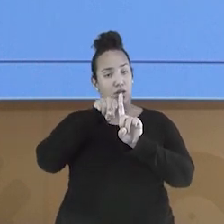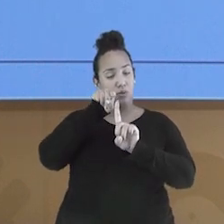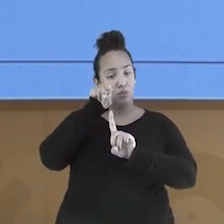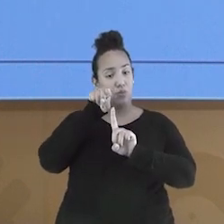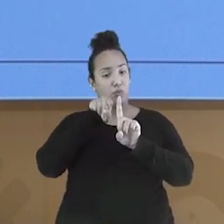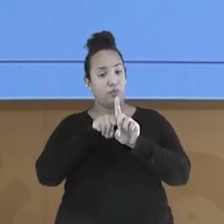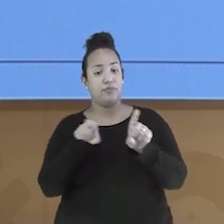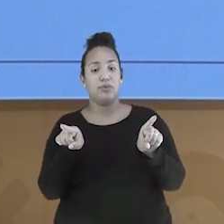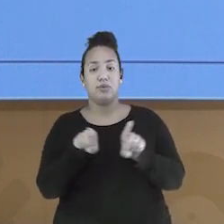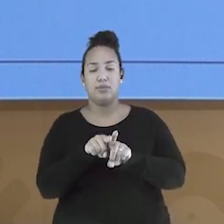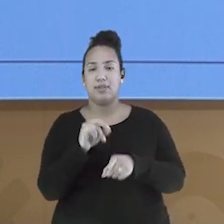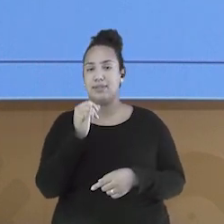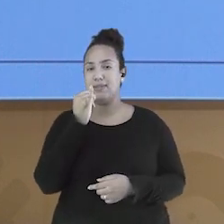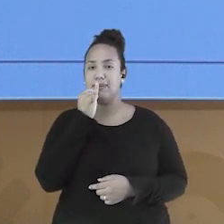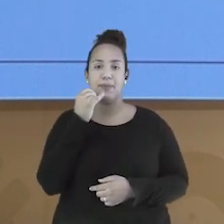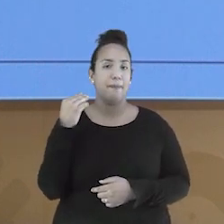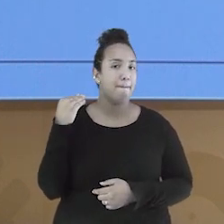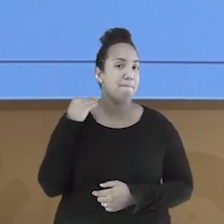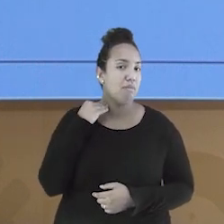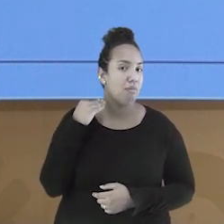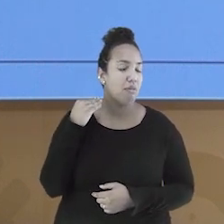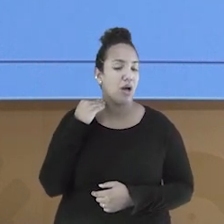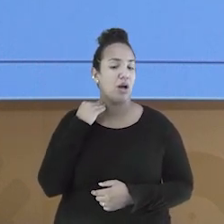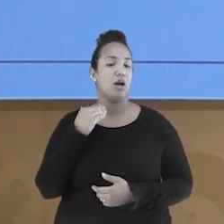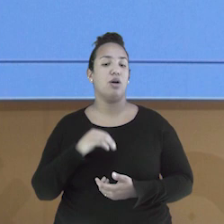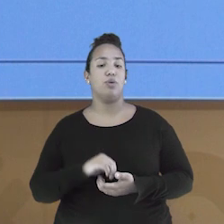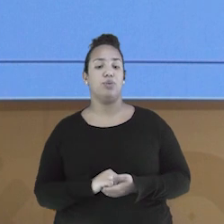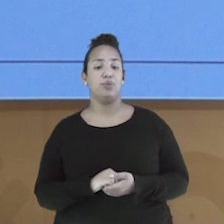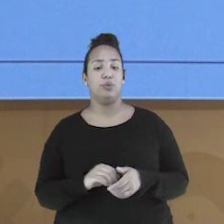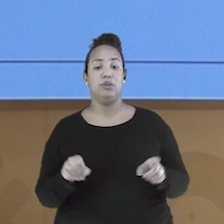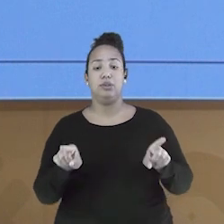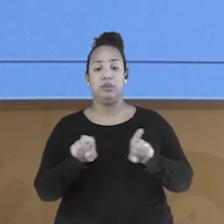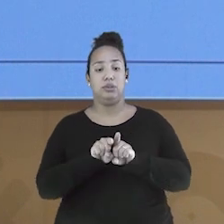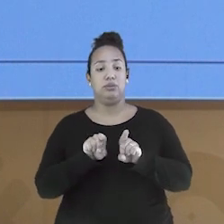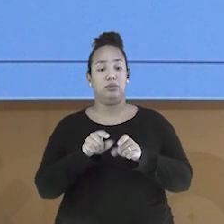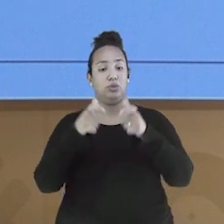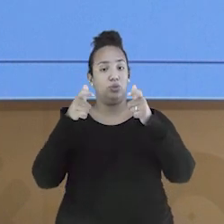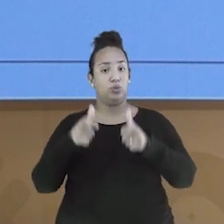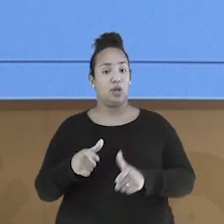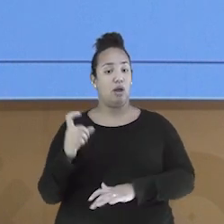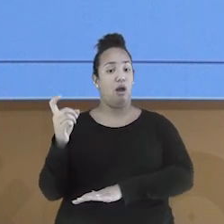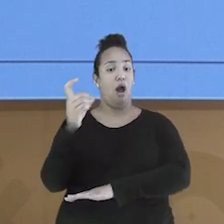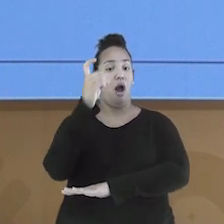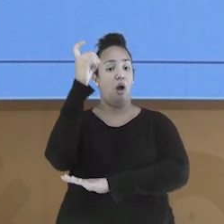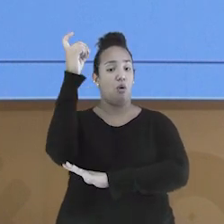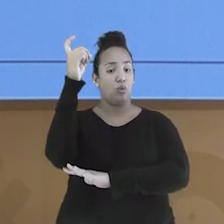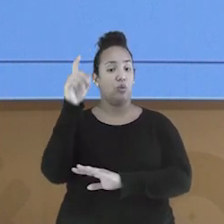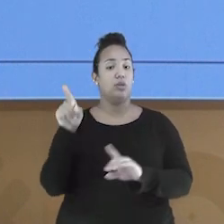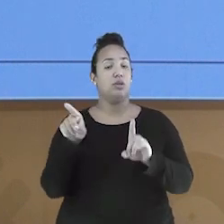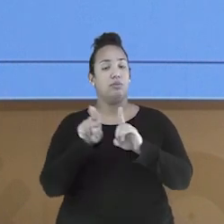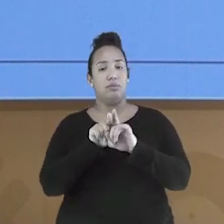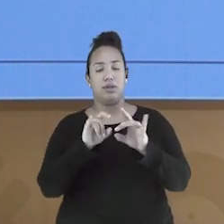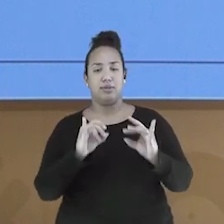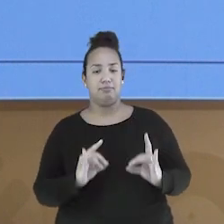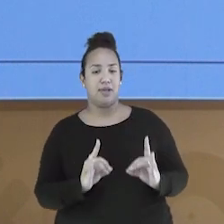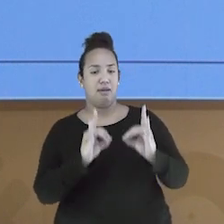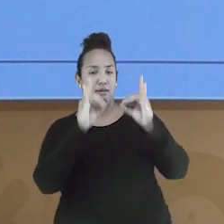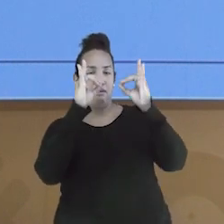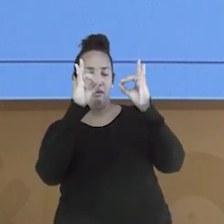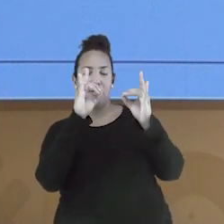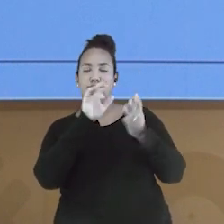encontrar no saldo de uma conta bancária, altitudes e depressões, andares de um edifício e muitos